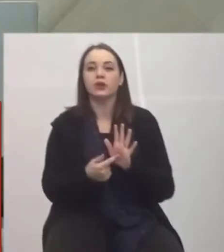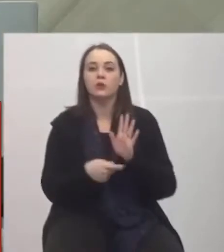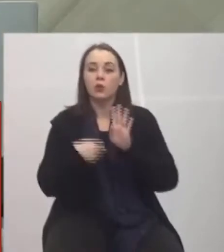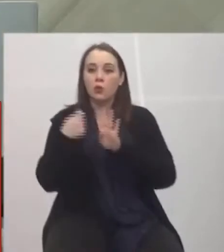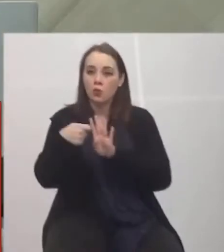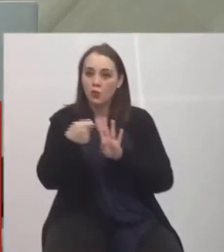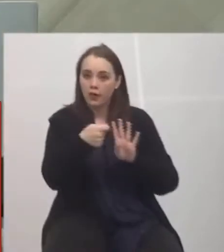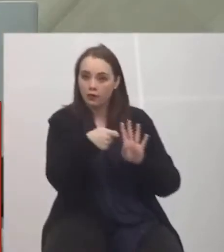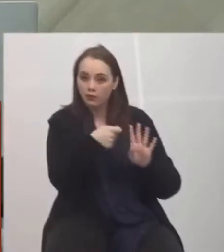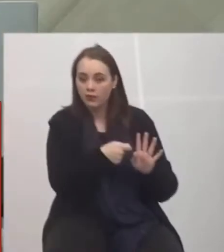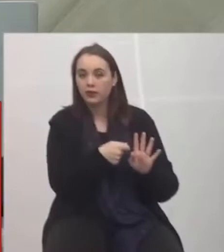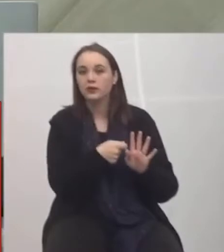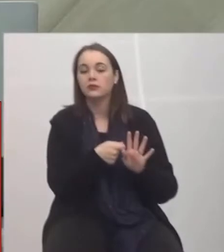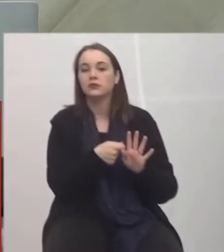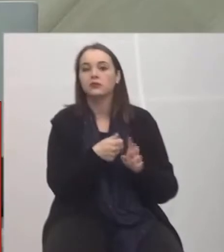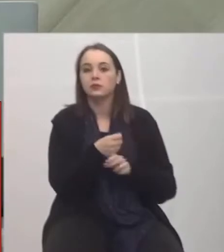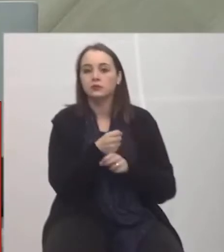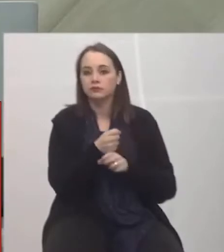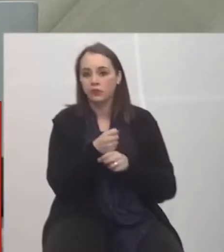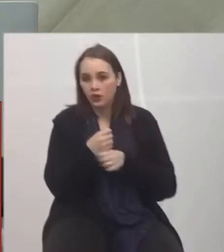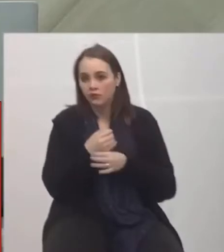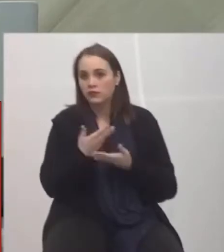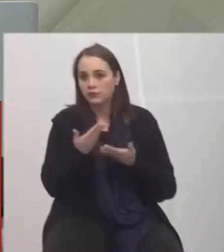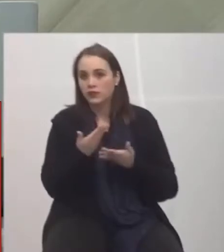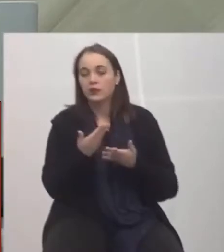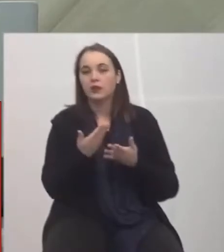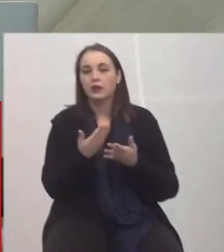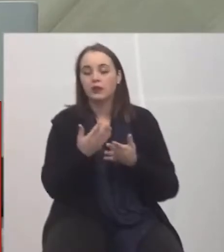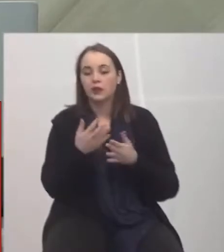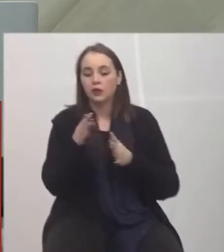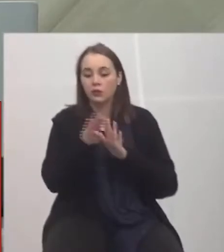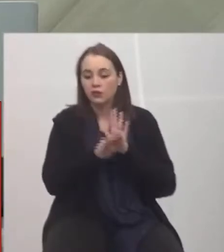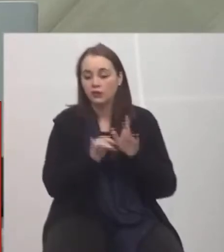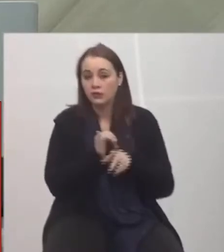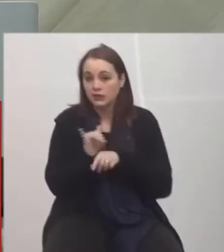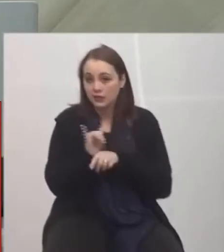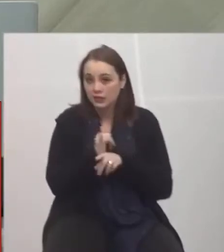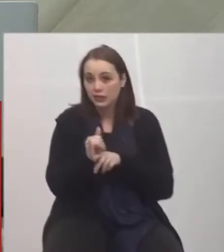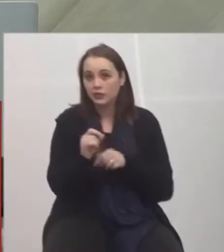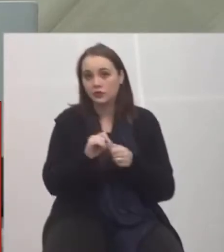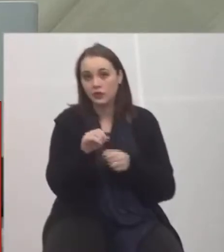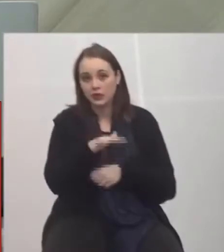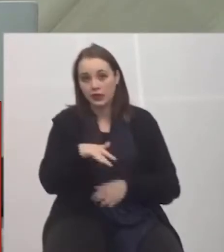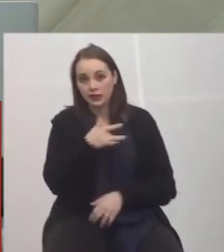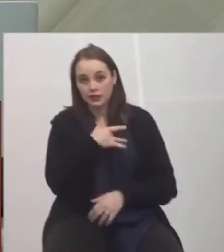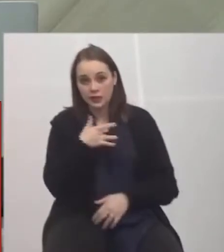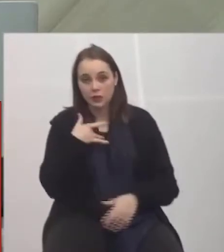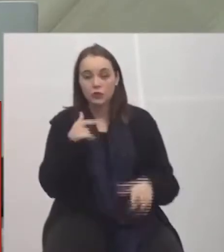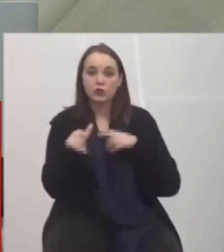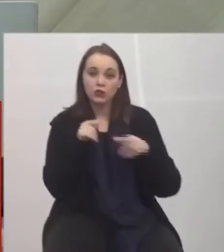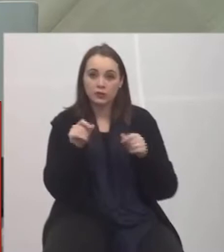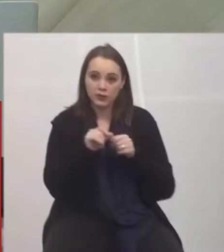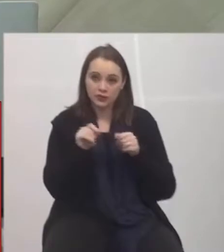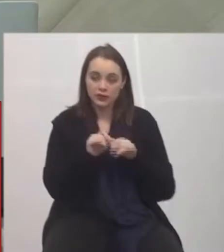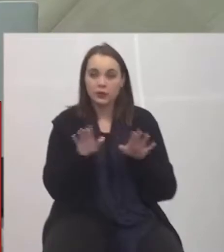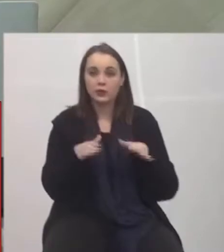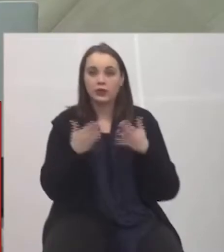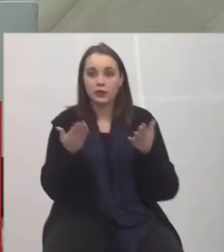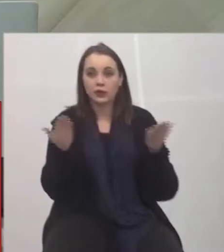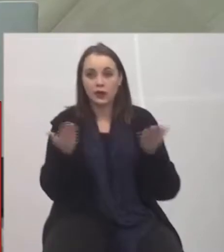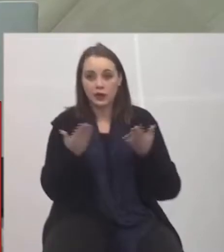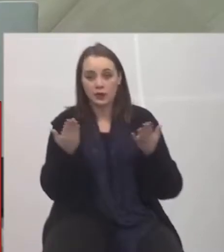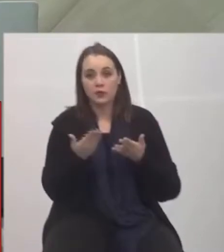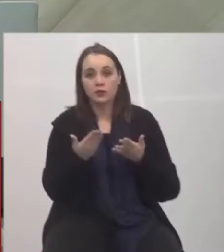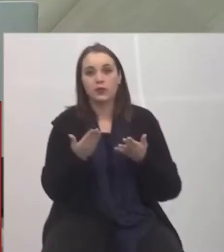quadrimestre o planejamento estratégico feito e a execução desse planejamento das ações de saúde. Portanto, eu vou passar